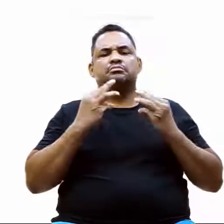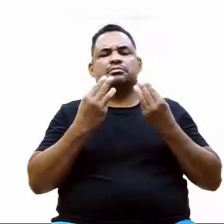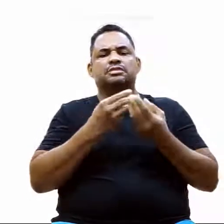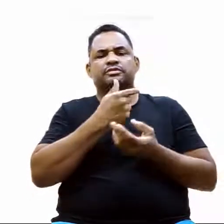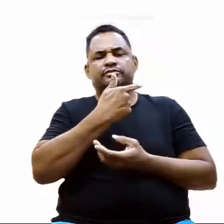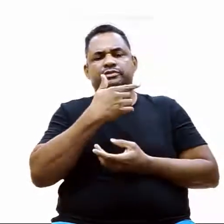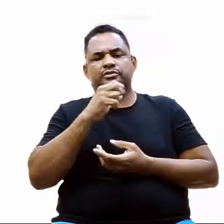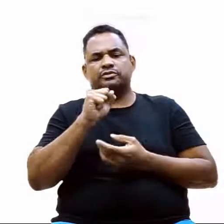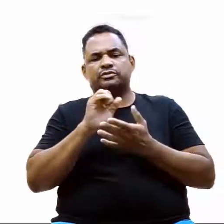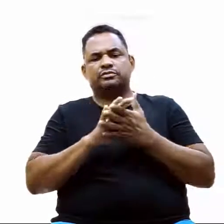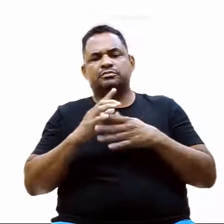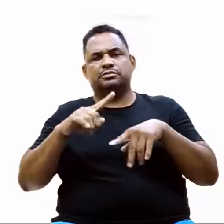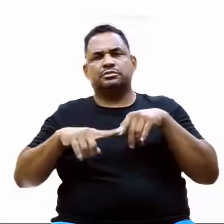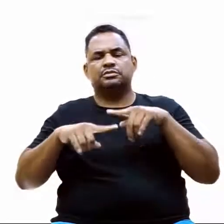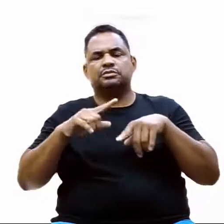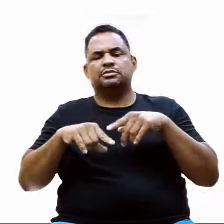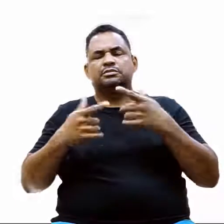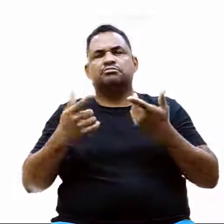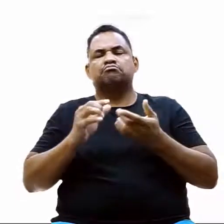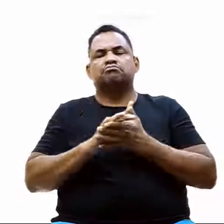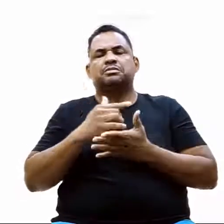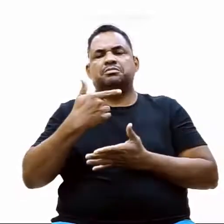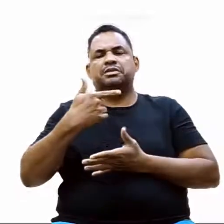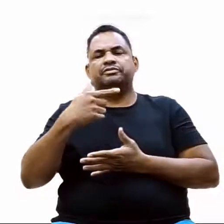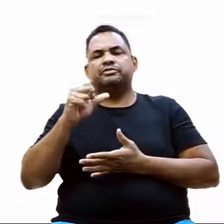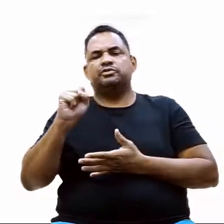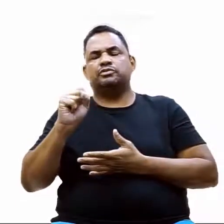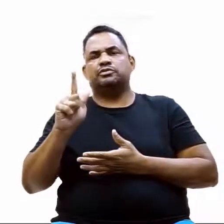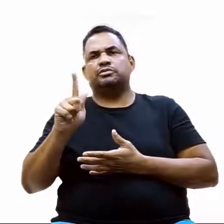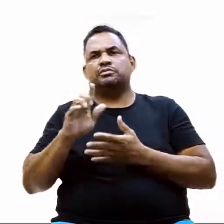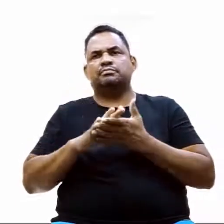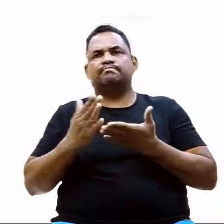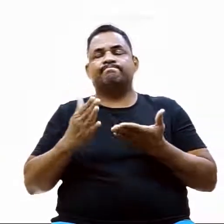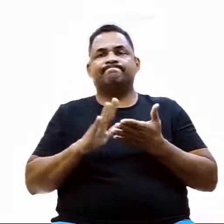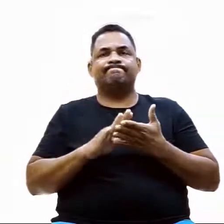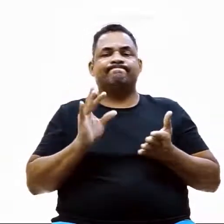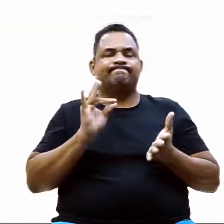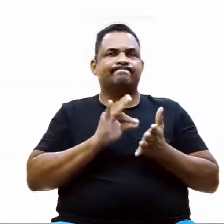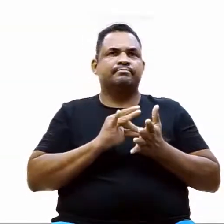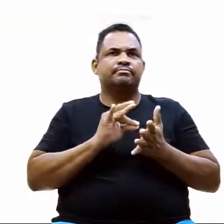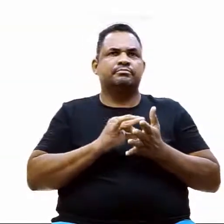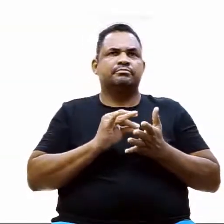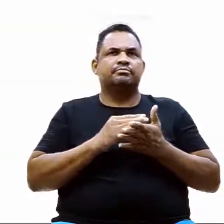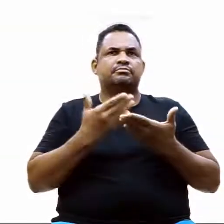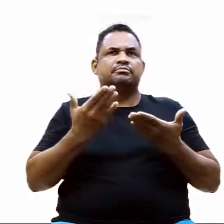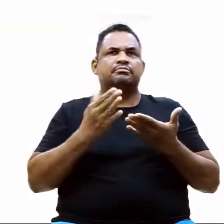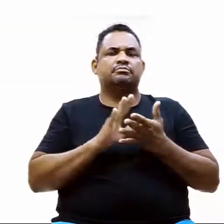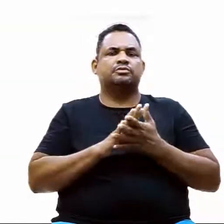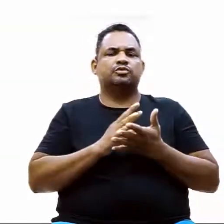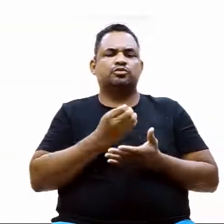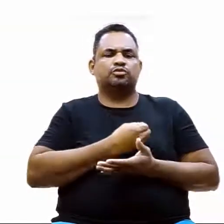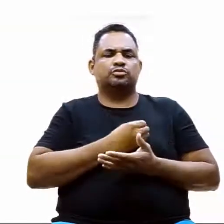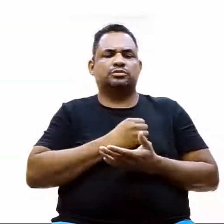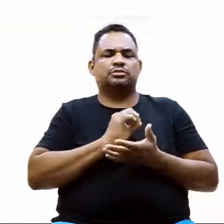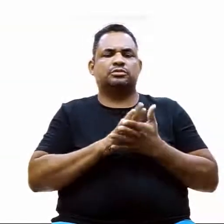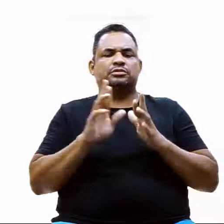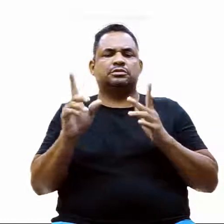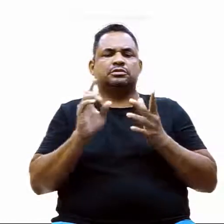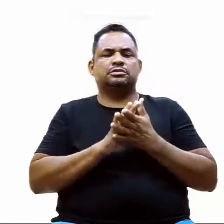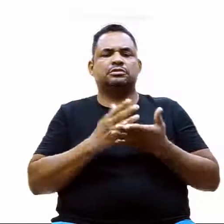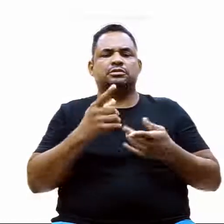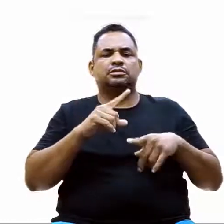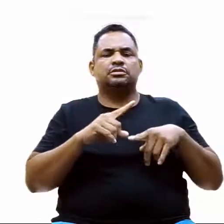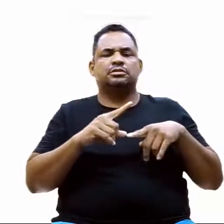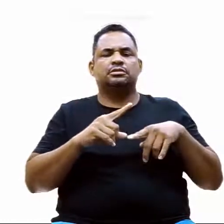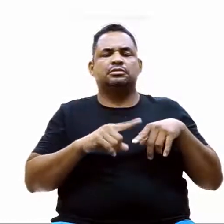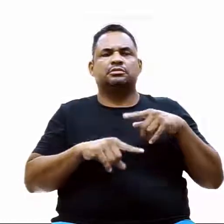do produto também foi 28 gramas. Claro, valores de cada componente diferentes. O que interessa